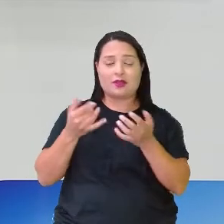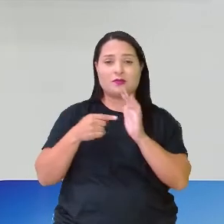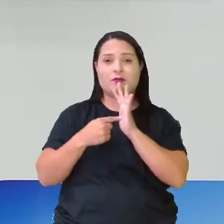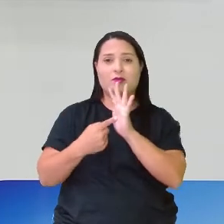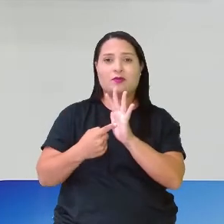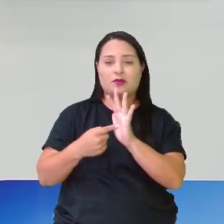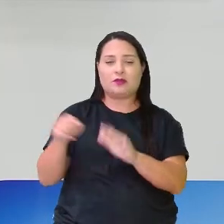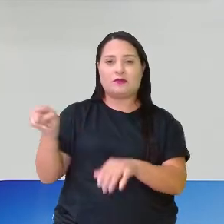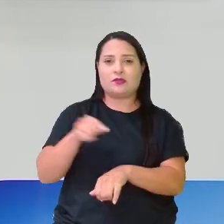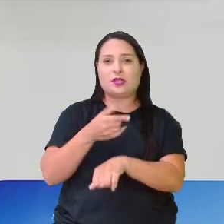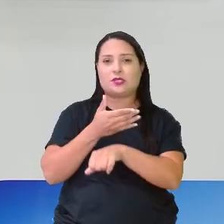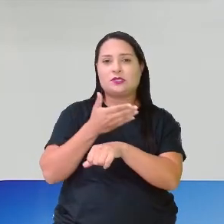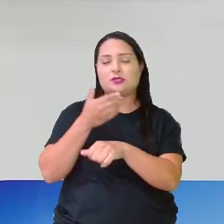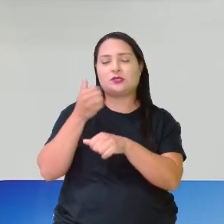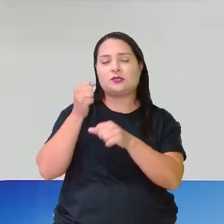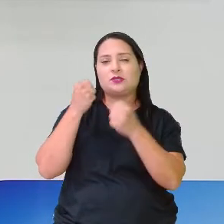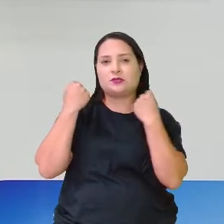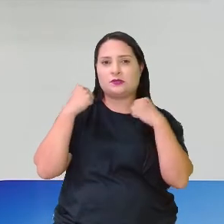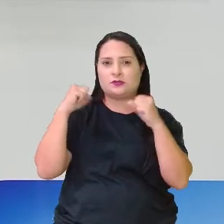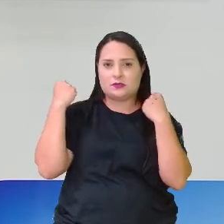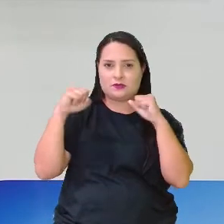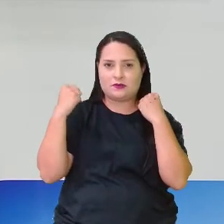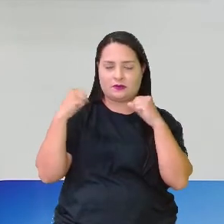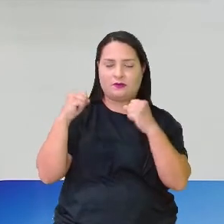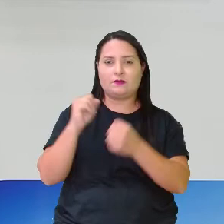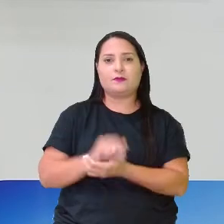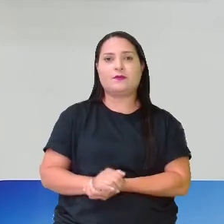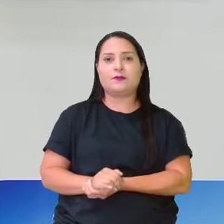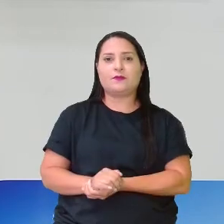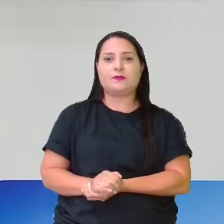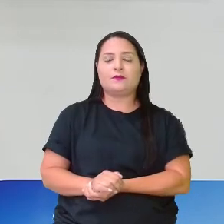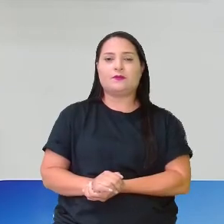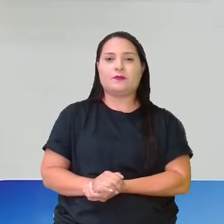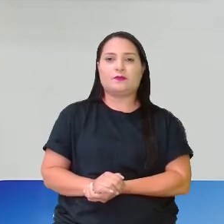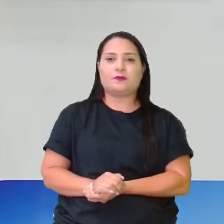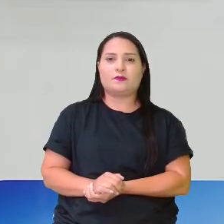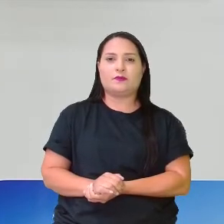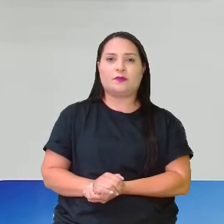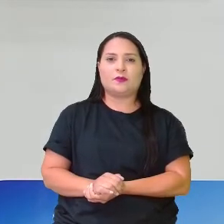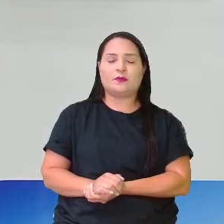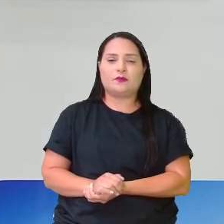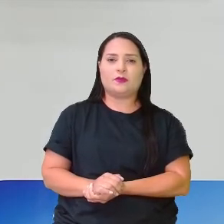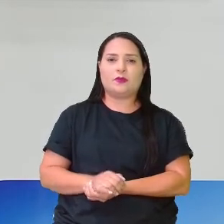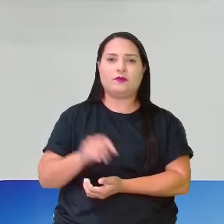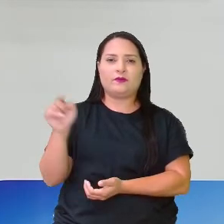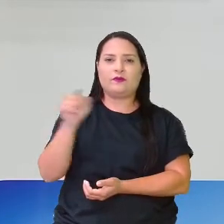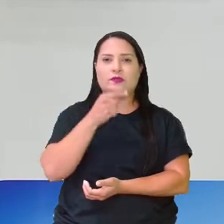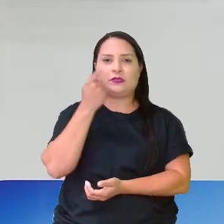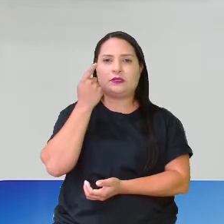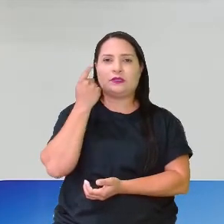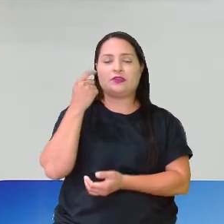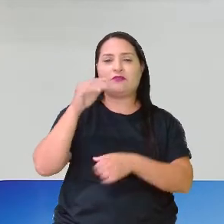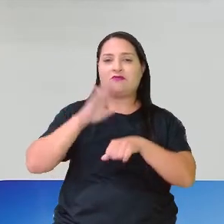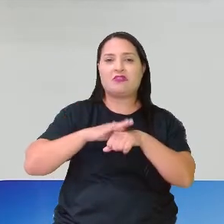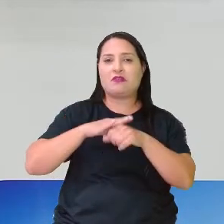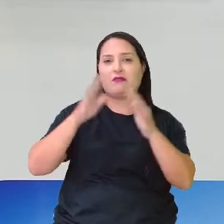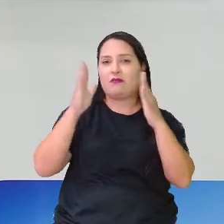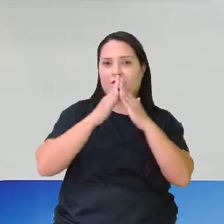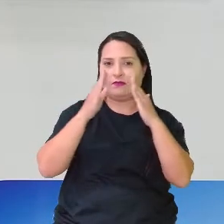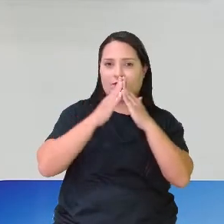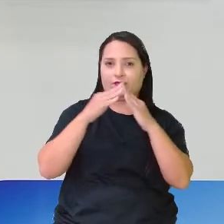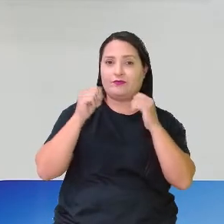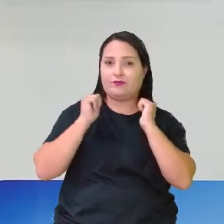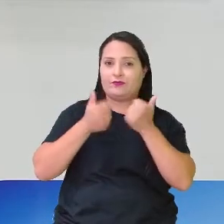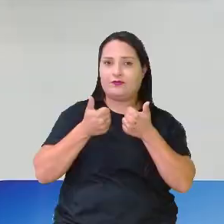pelo menos, os exercícios para vocês, né? Para que vocês possam executar aí na casa de vocês. Então,